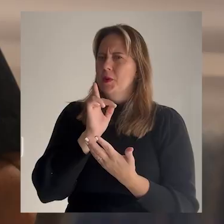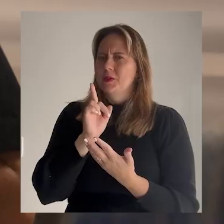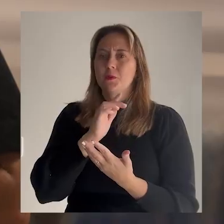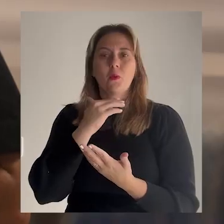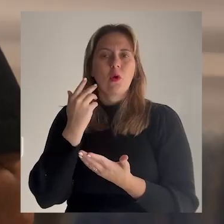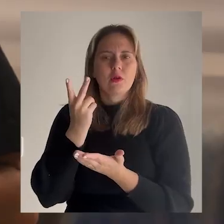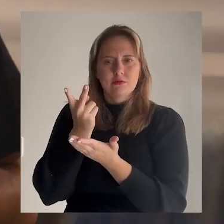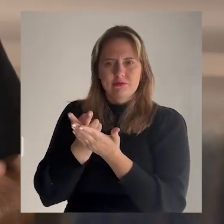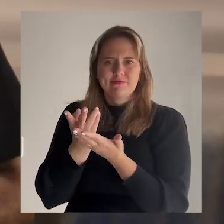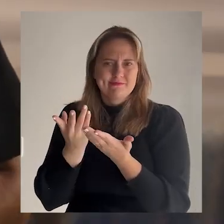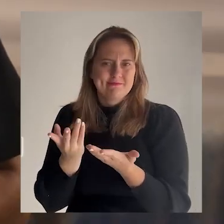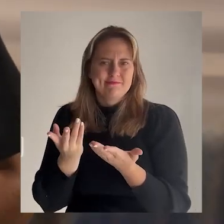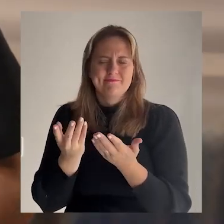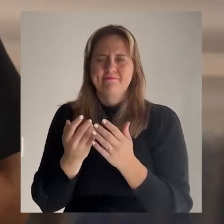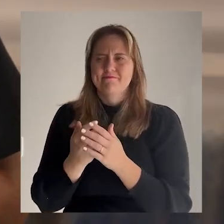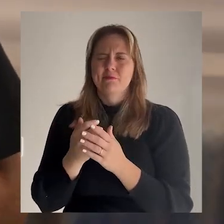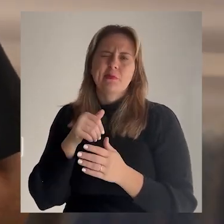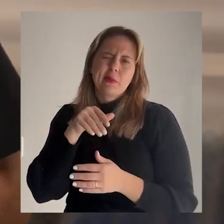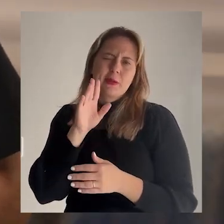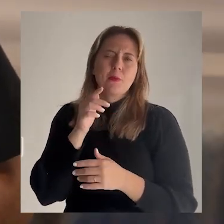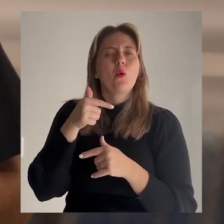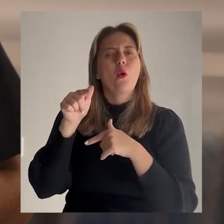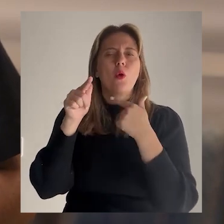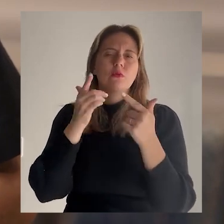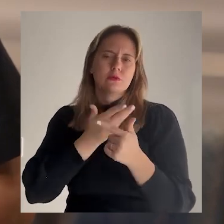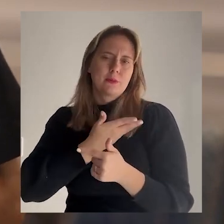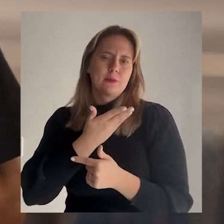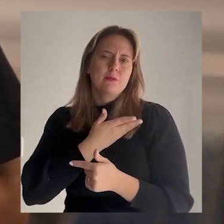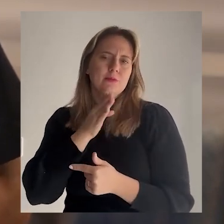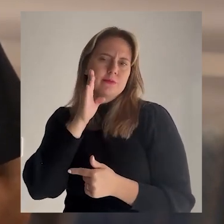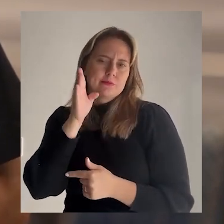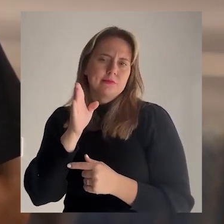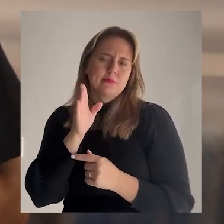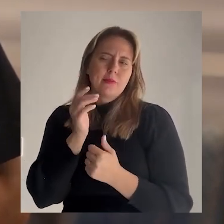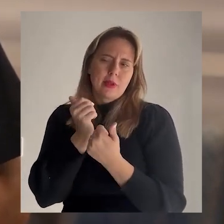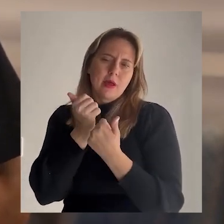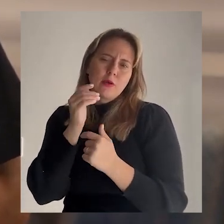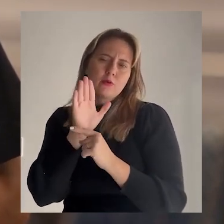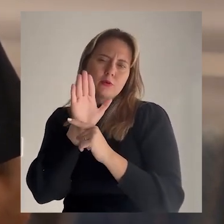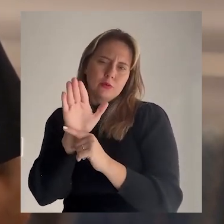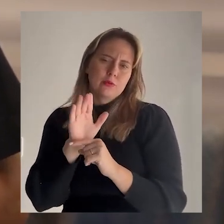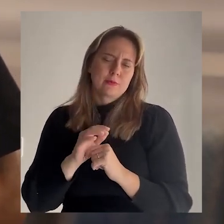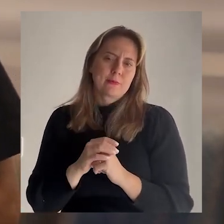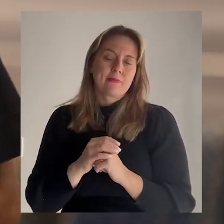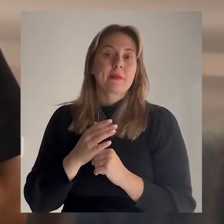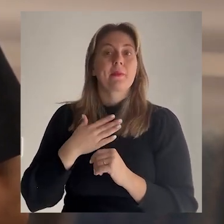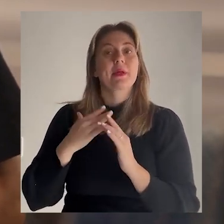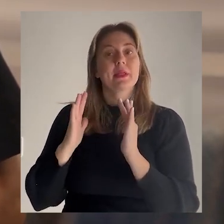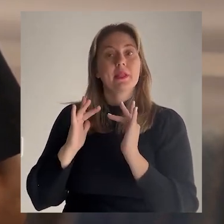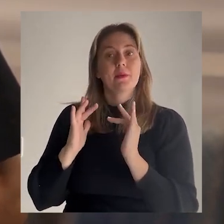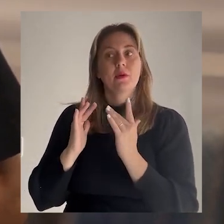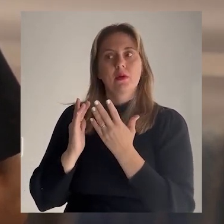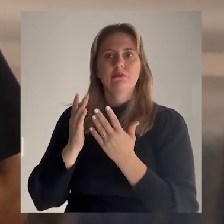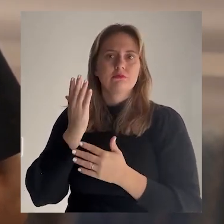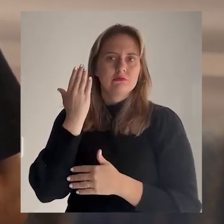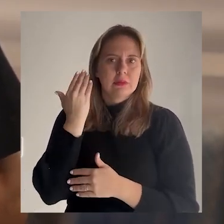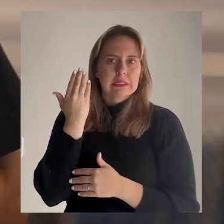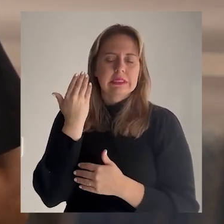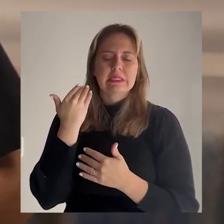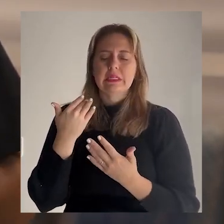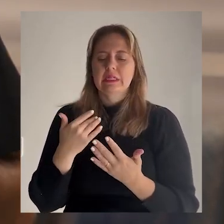muito conhecido meu, eu estava mais por outras pessoas nesse velório. E a minha namorada, na